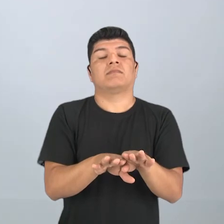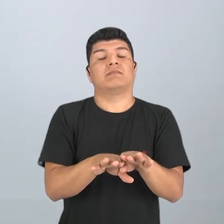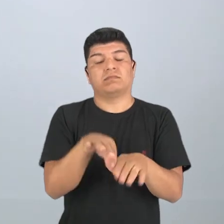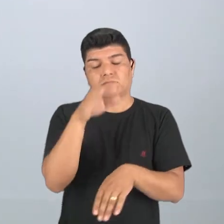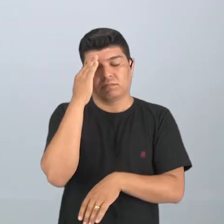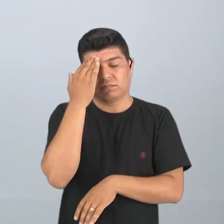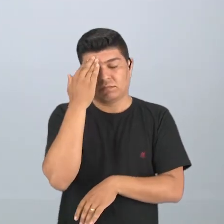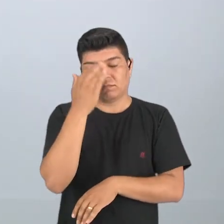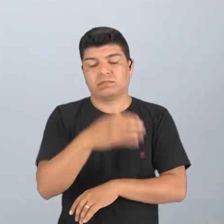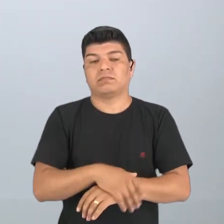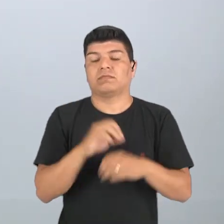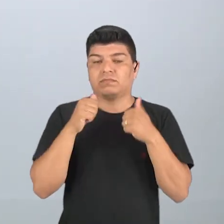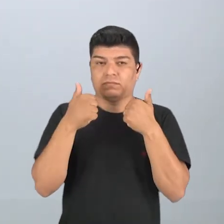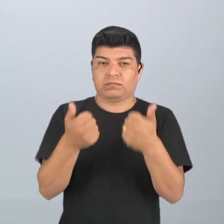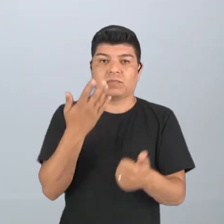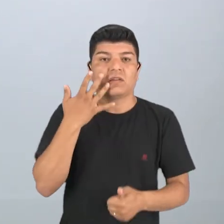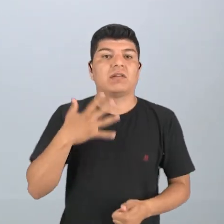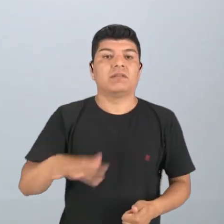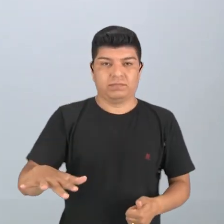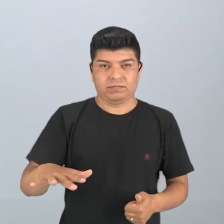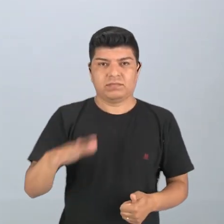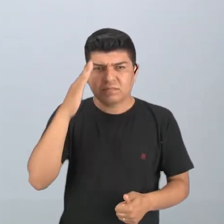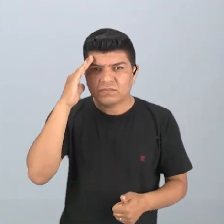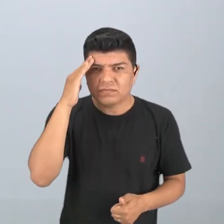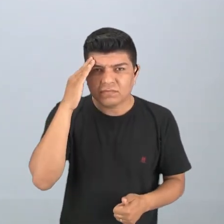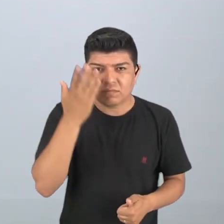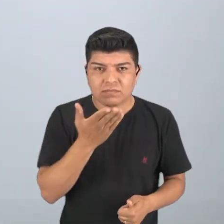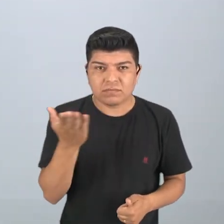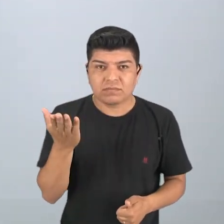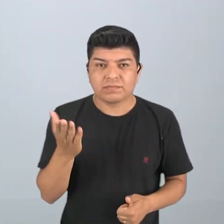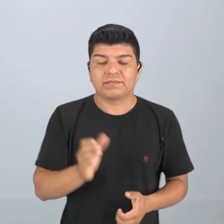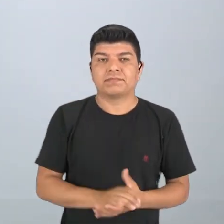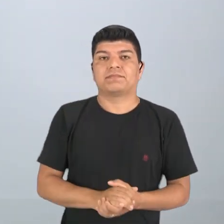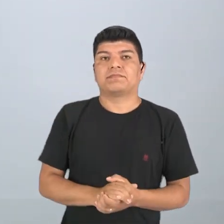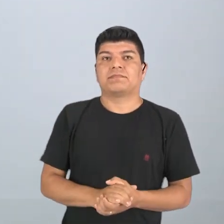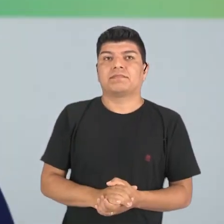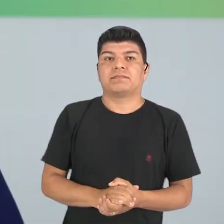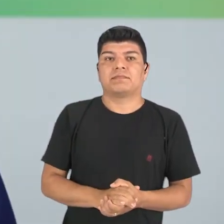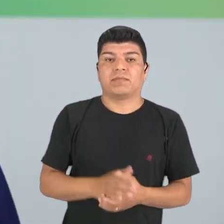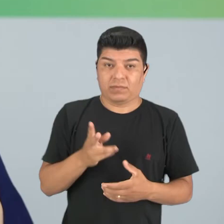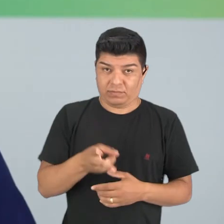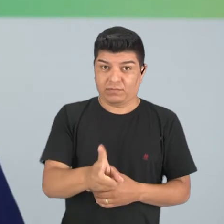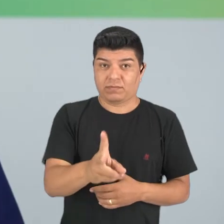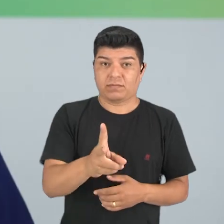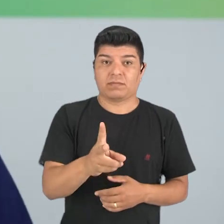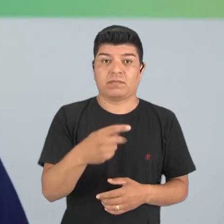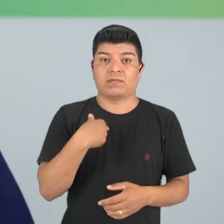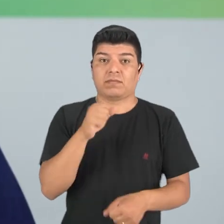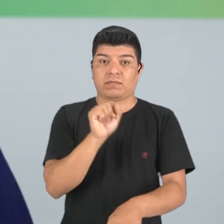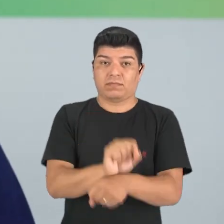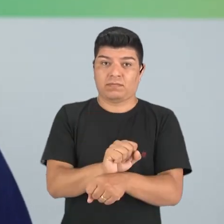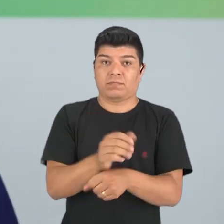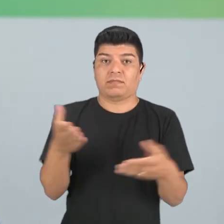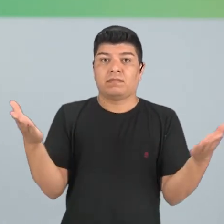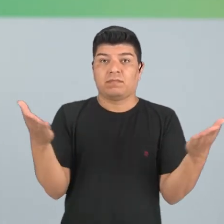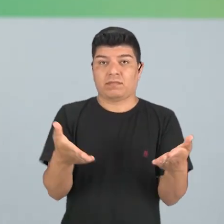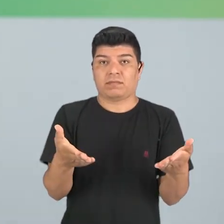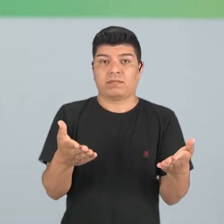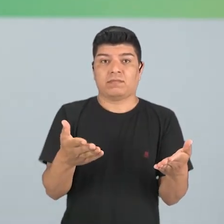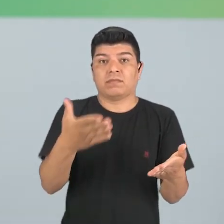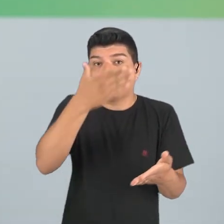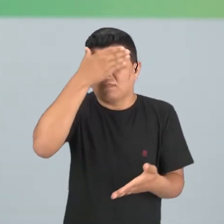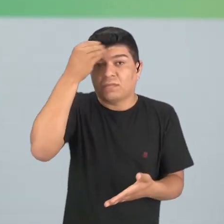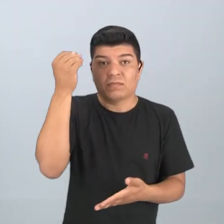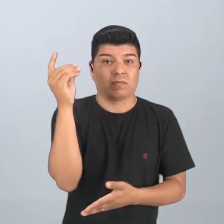enfim. Tudo bem, crianças? Vocês entenderam? Então, nós vamos continuar, mas vamos dar uma paradinha aqui. E